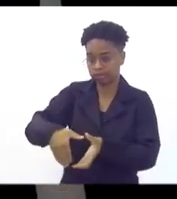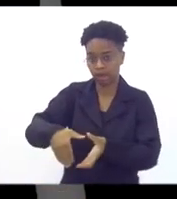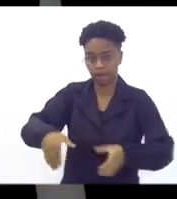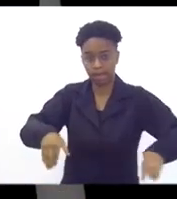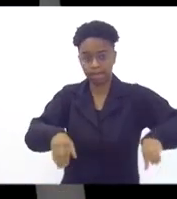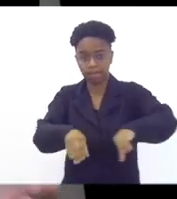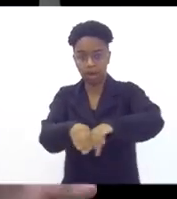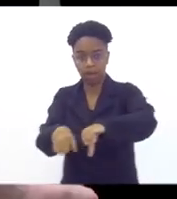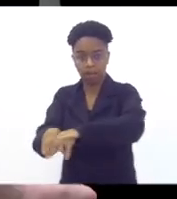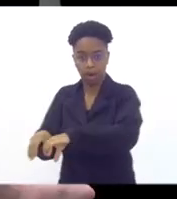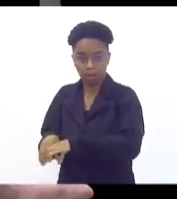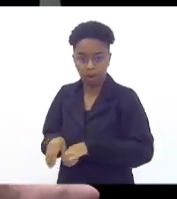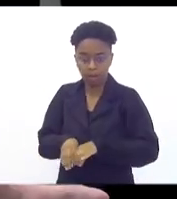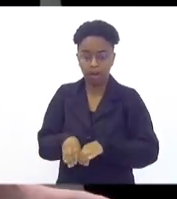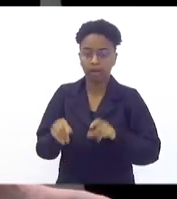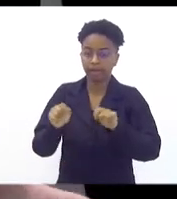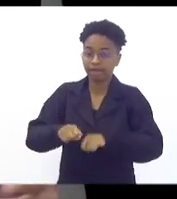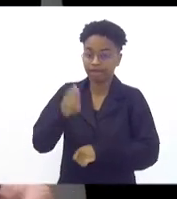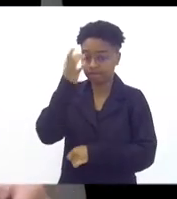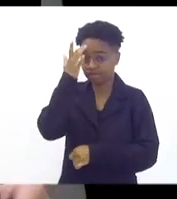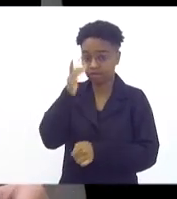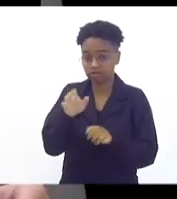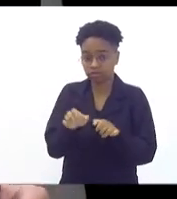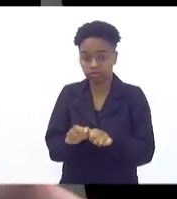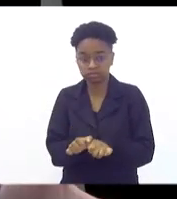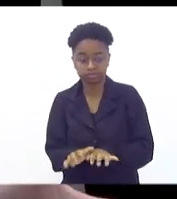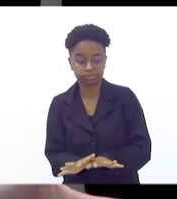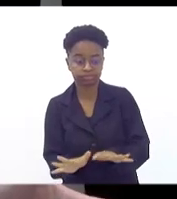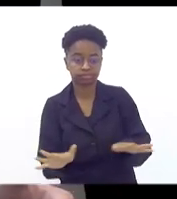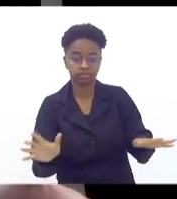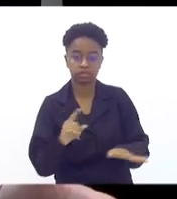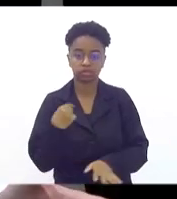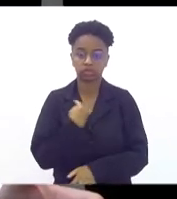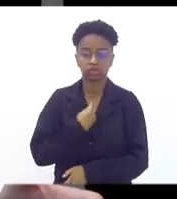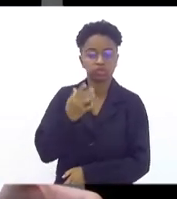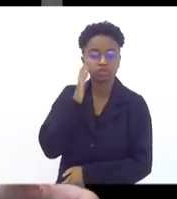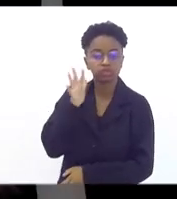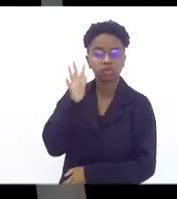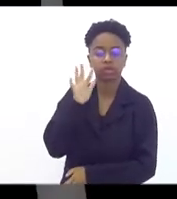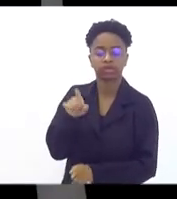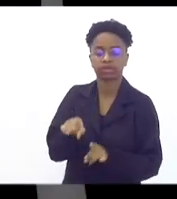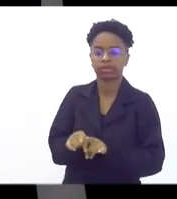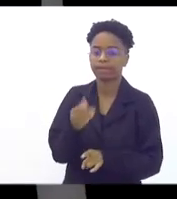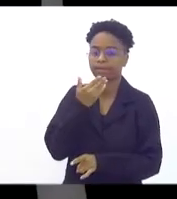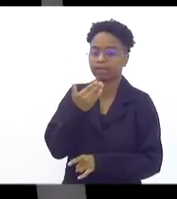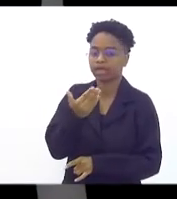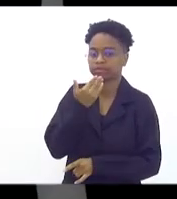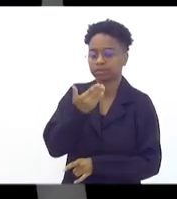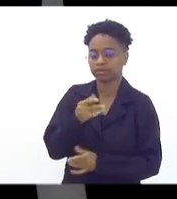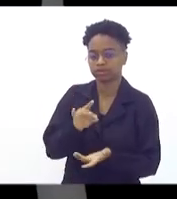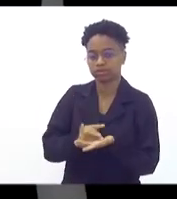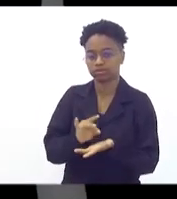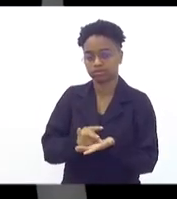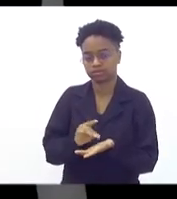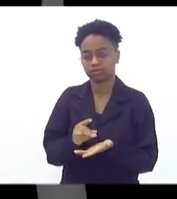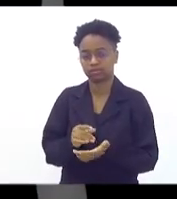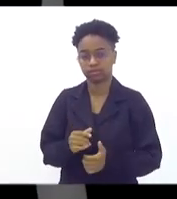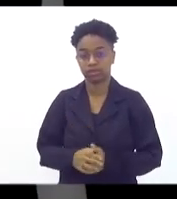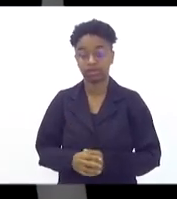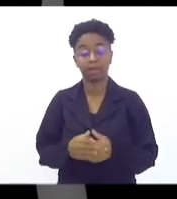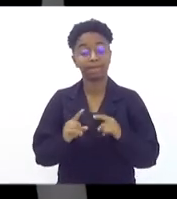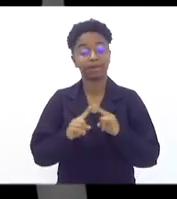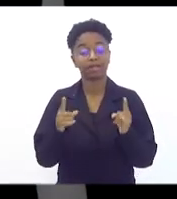facilitando essa expansão que a gente tanto é sonha e pede aqui nessas últimas reuniões e aí a gente entra nesse grande